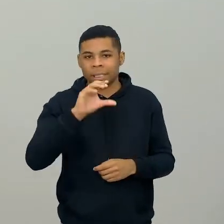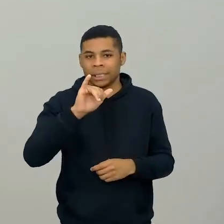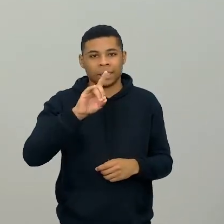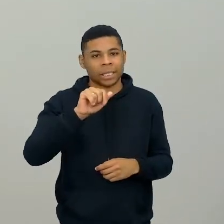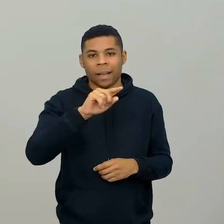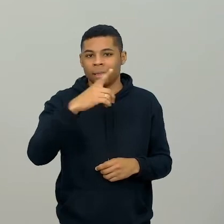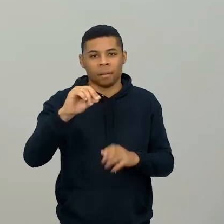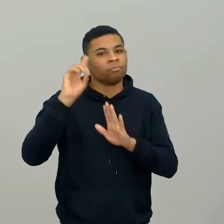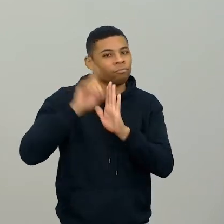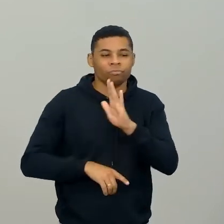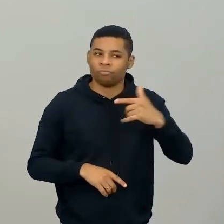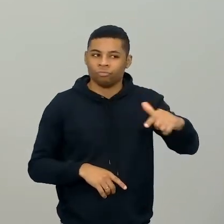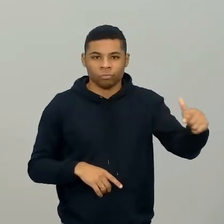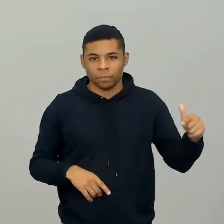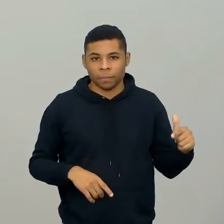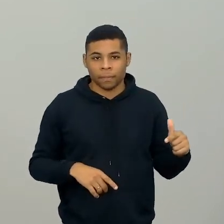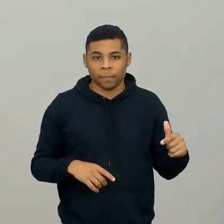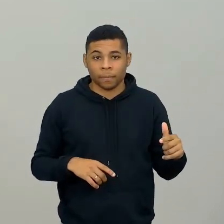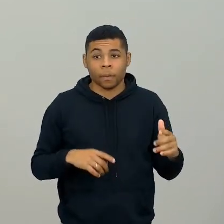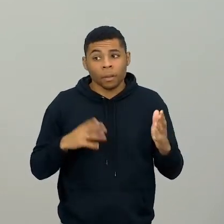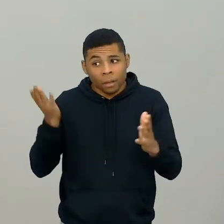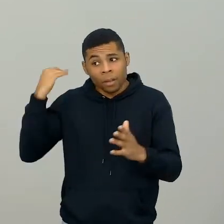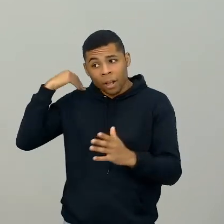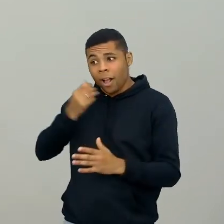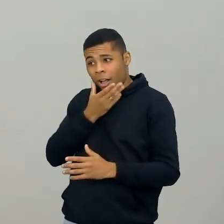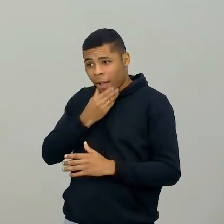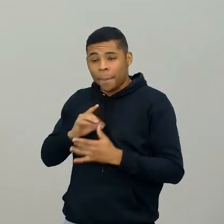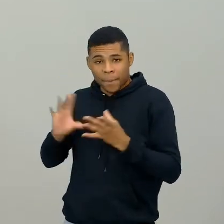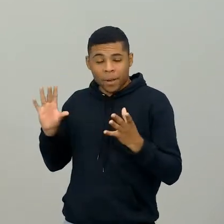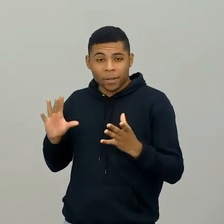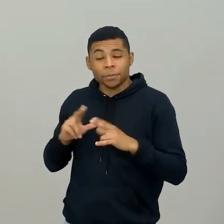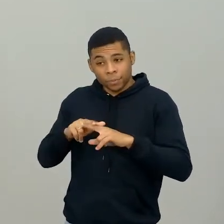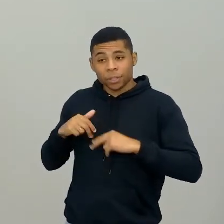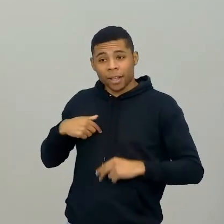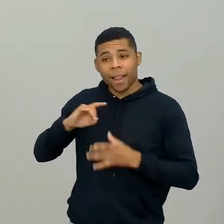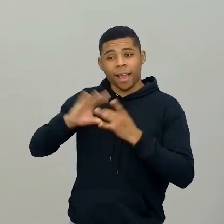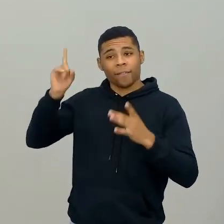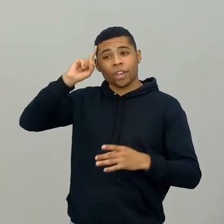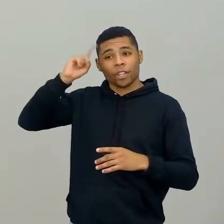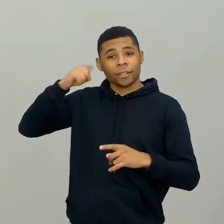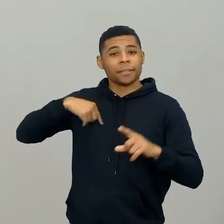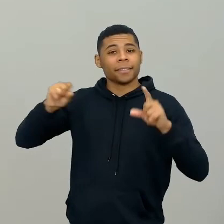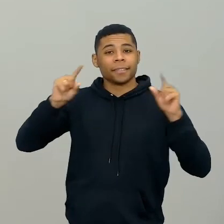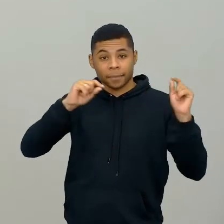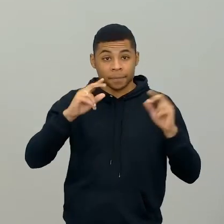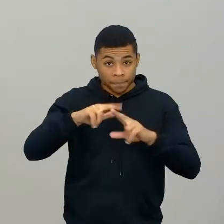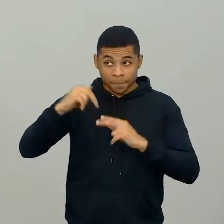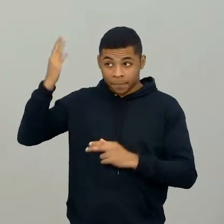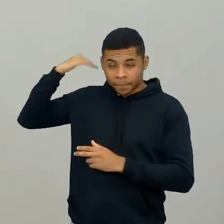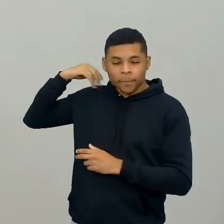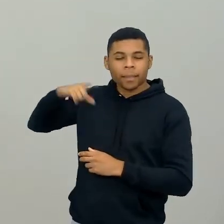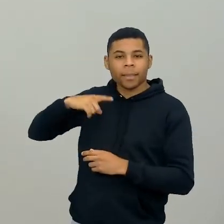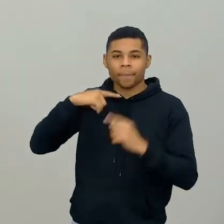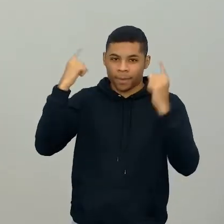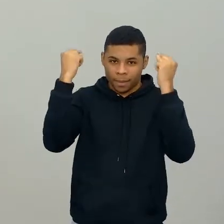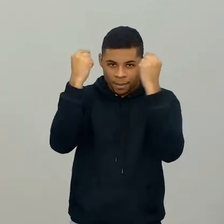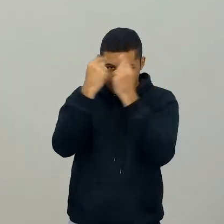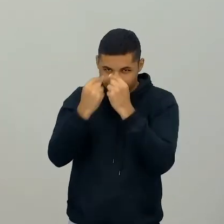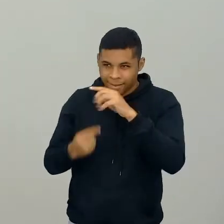depois daí, você ser considerado cidadão, trazia consigo essas